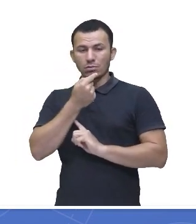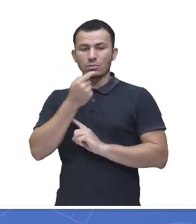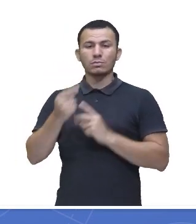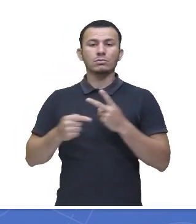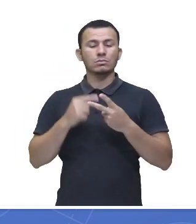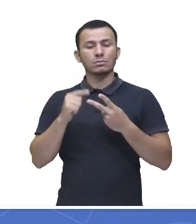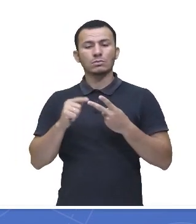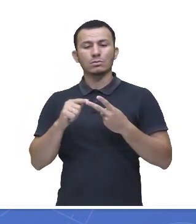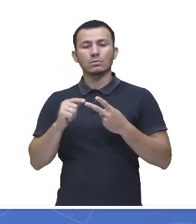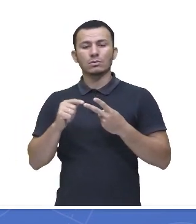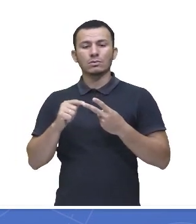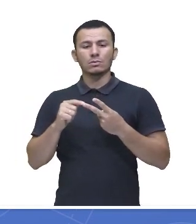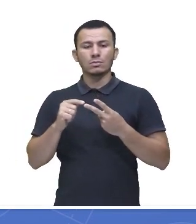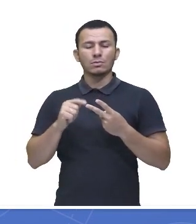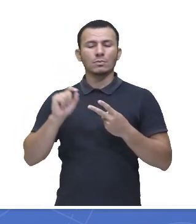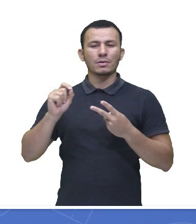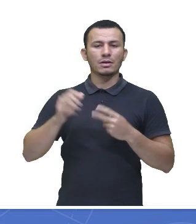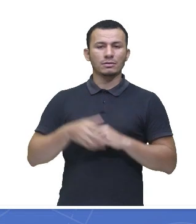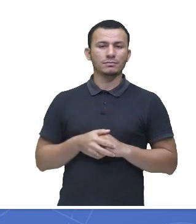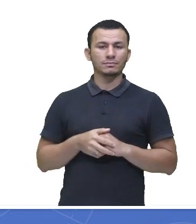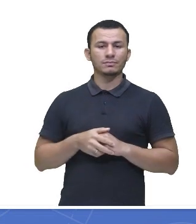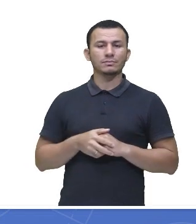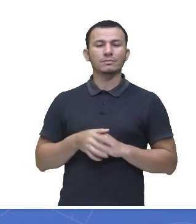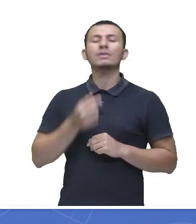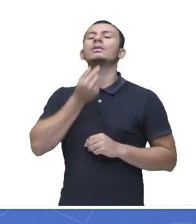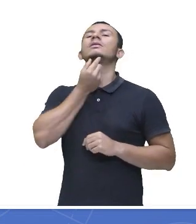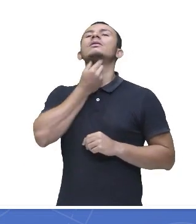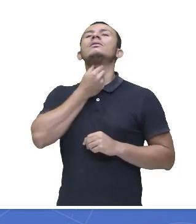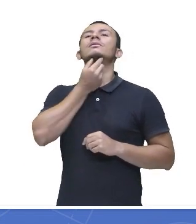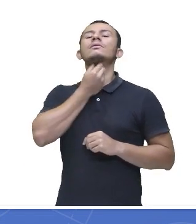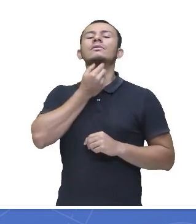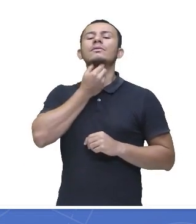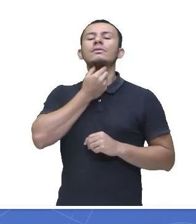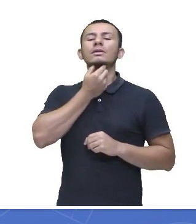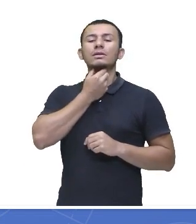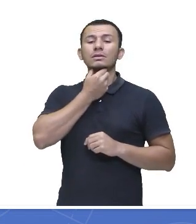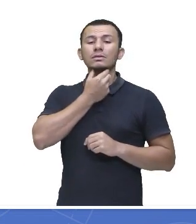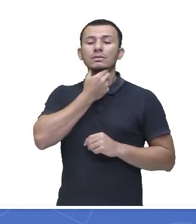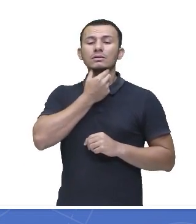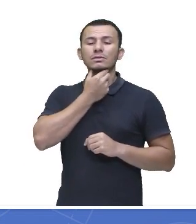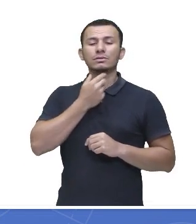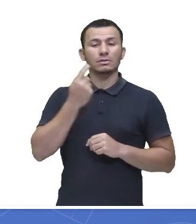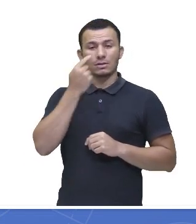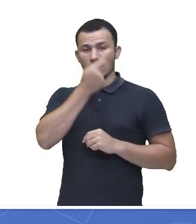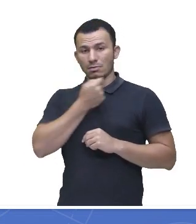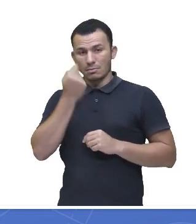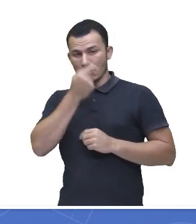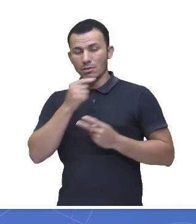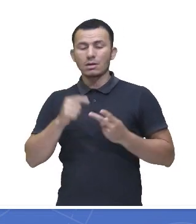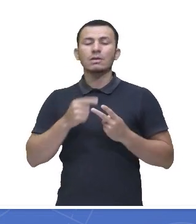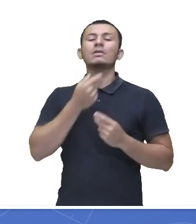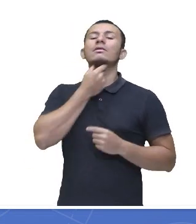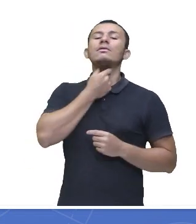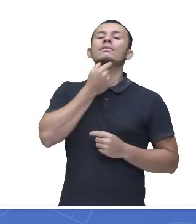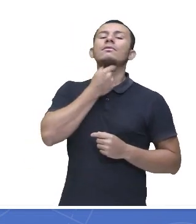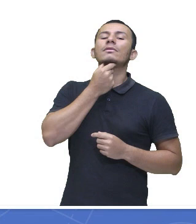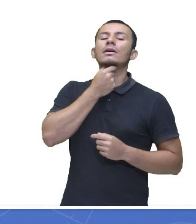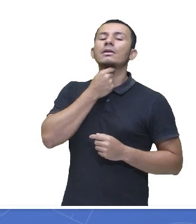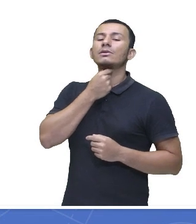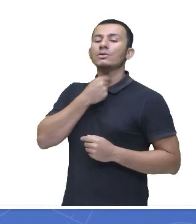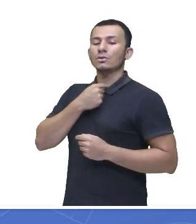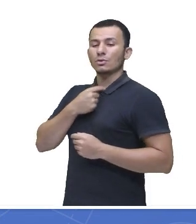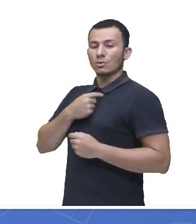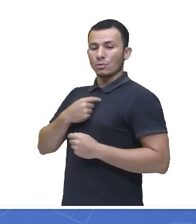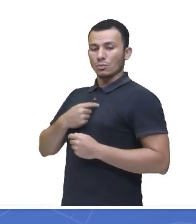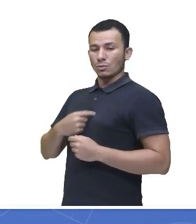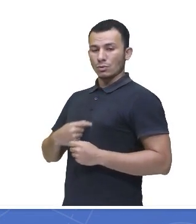em seguida, eu vou ter a faringe, ok? Então, ó, boca, a faringe, o esôfago,